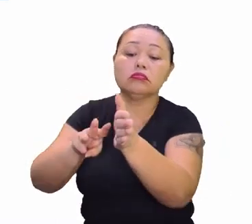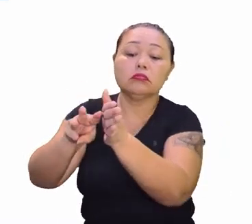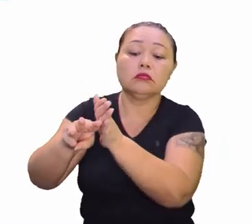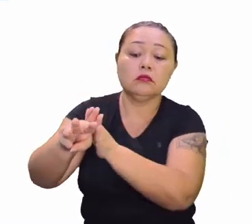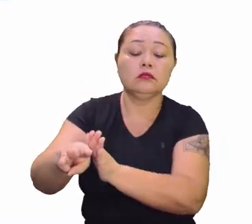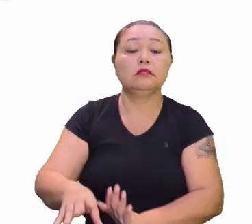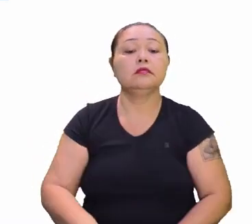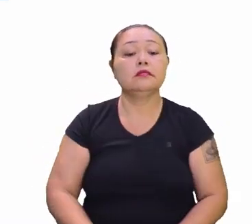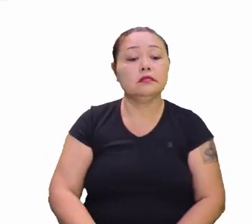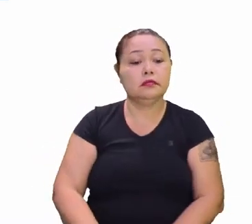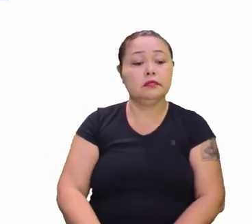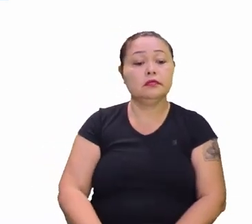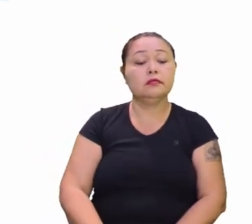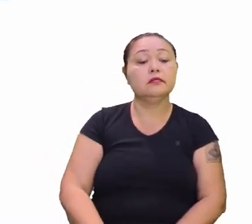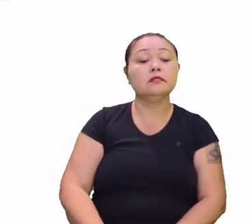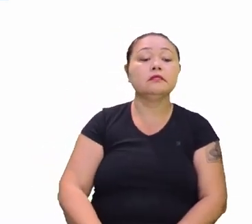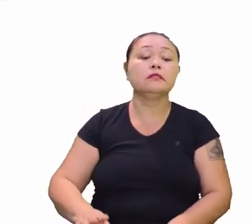Madeira.